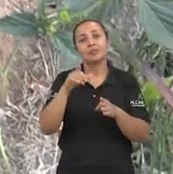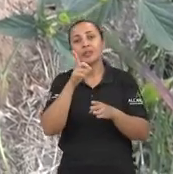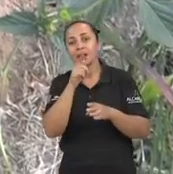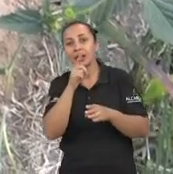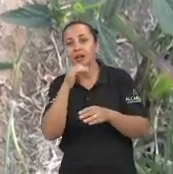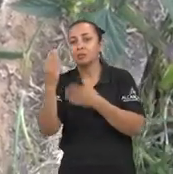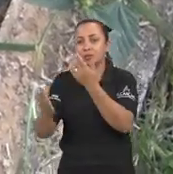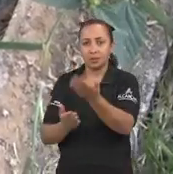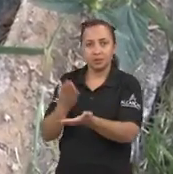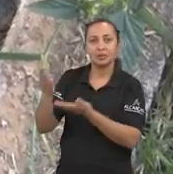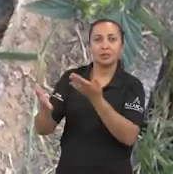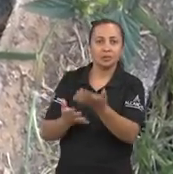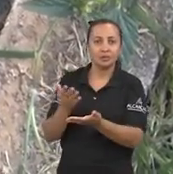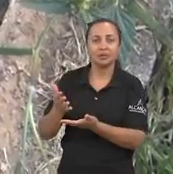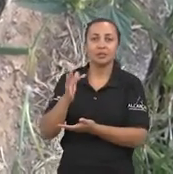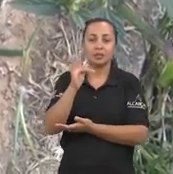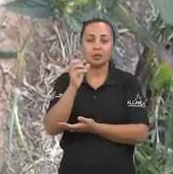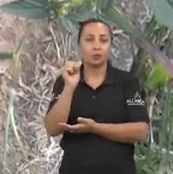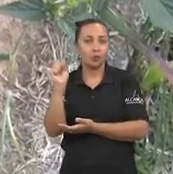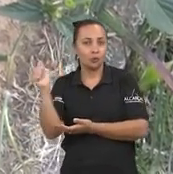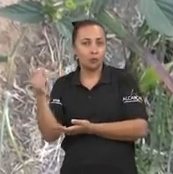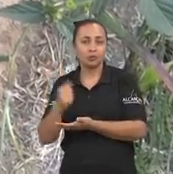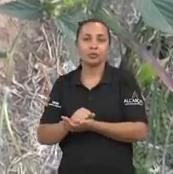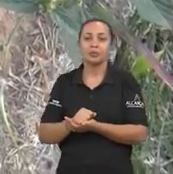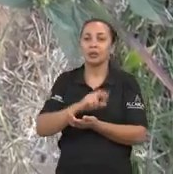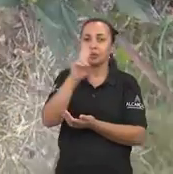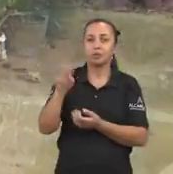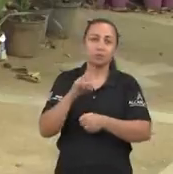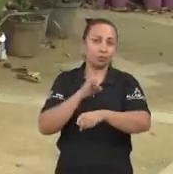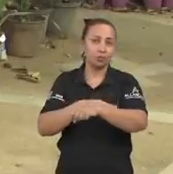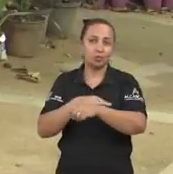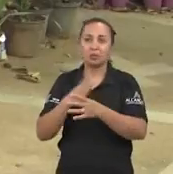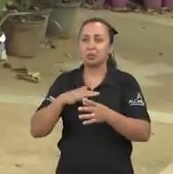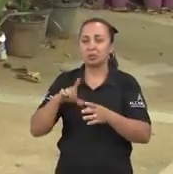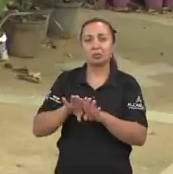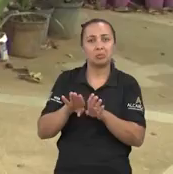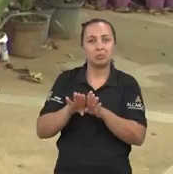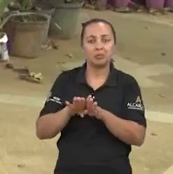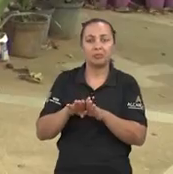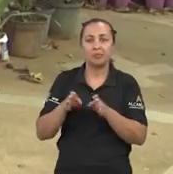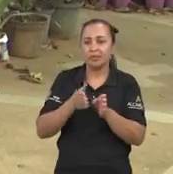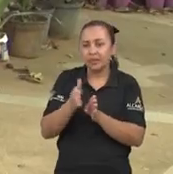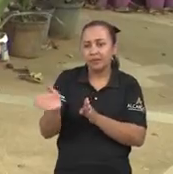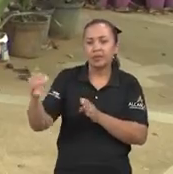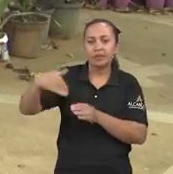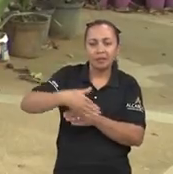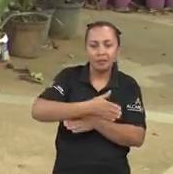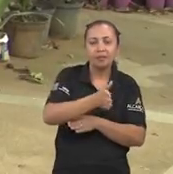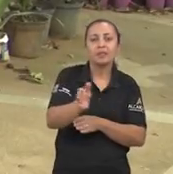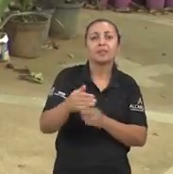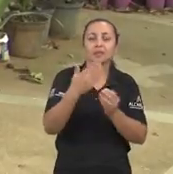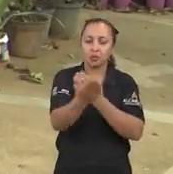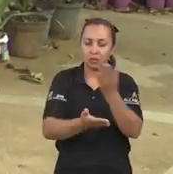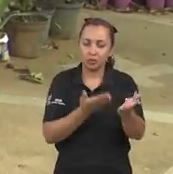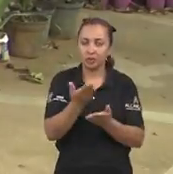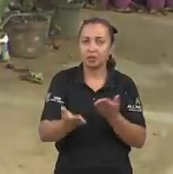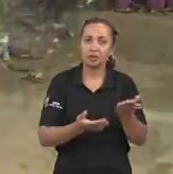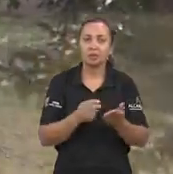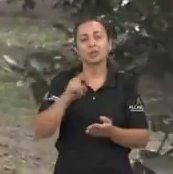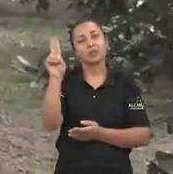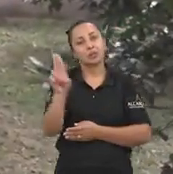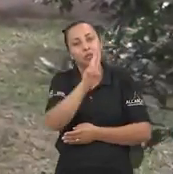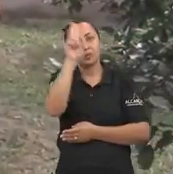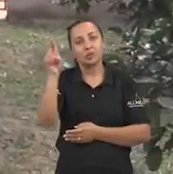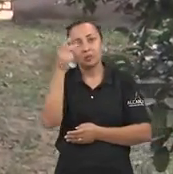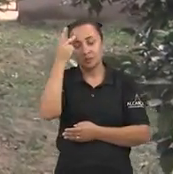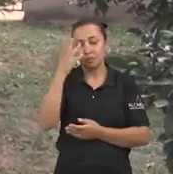falsa né pelo tratamento das águas servidas que os vamos lá fluentes né líquido que a gente faça um todos que esse tratamento que